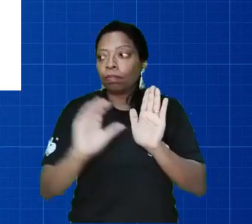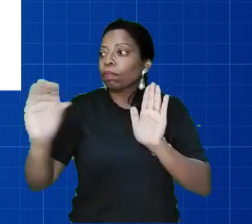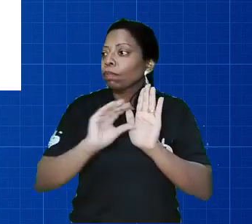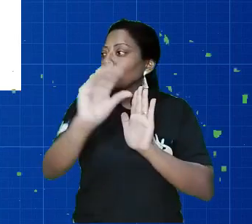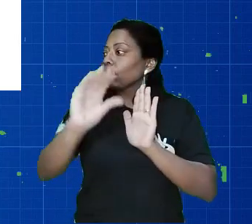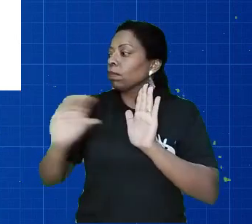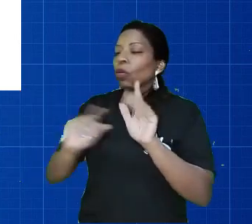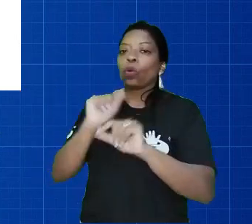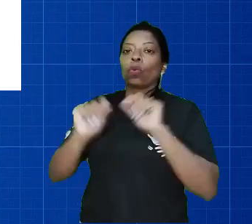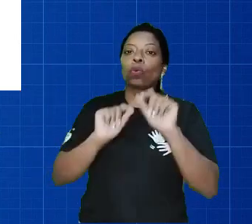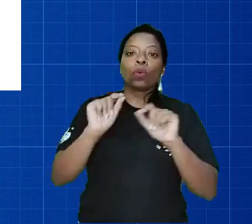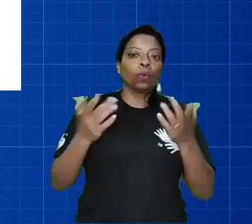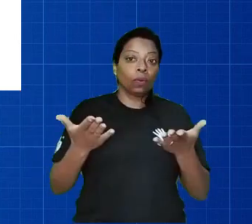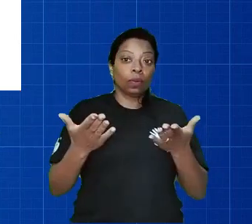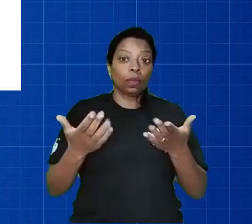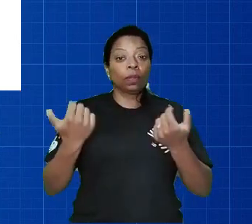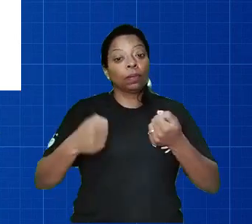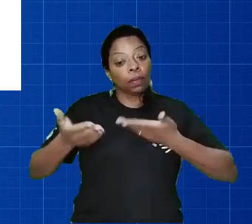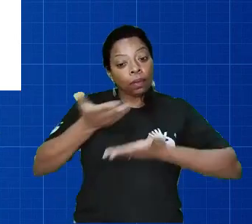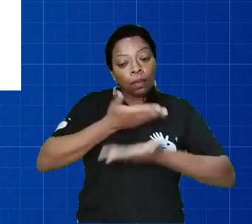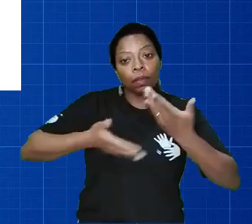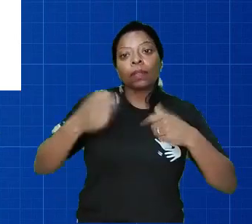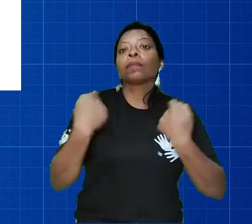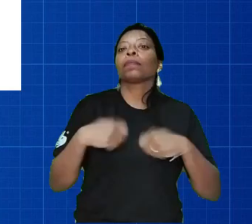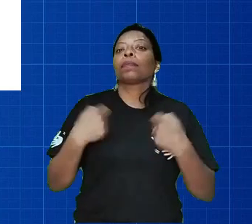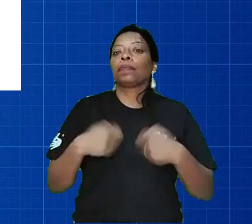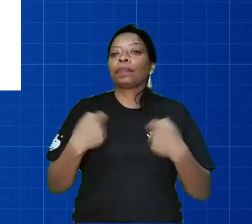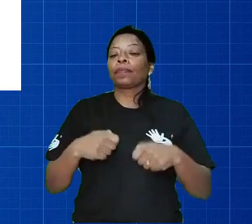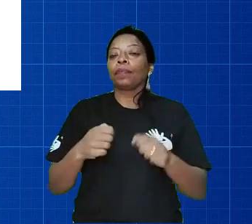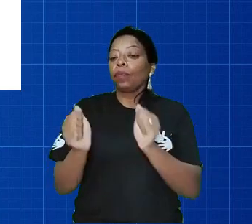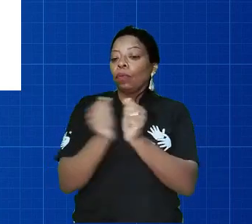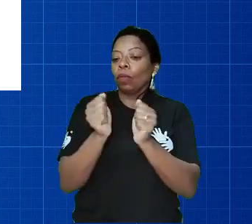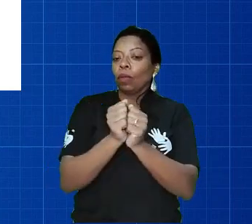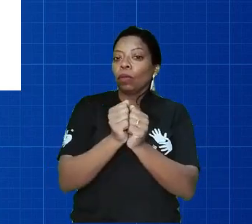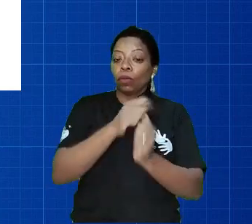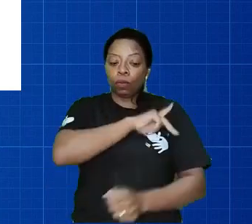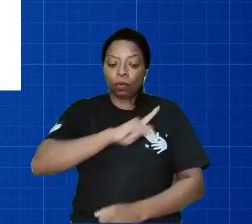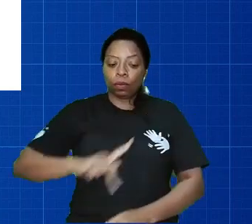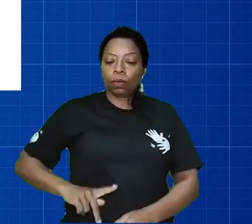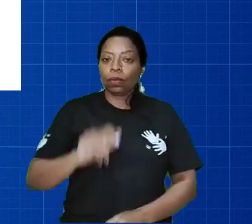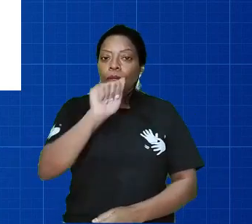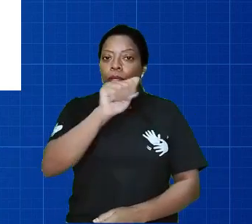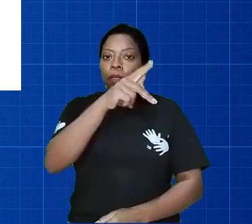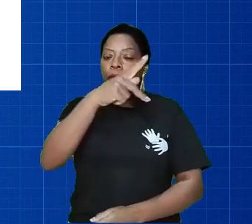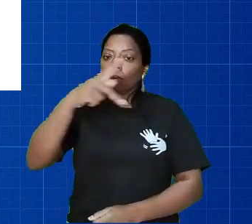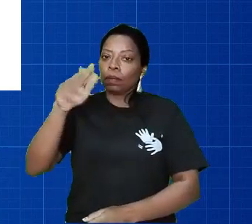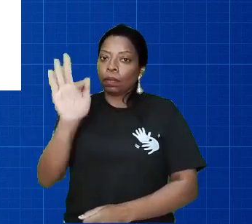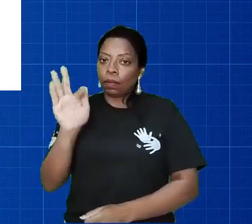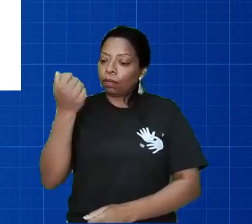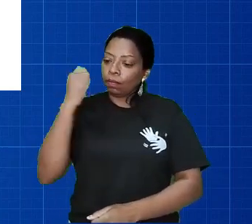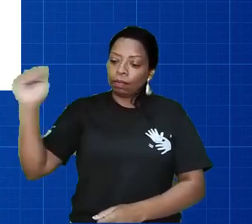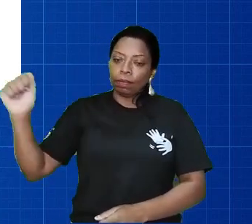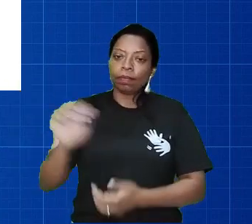é parte compartilhada com o dirigente da PPF. E quem vai organizar, quem vai dar